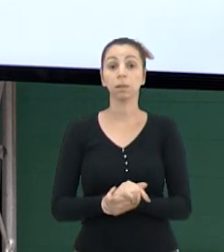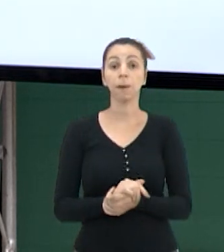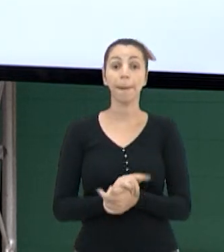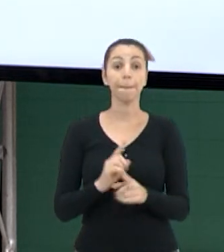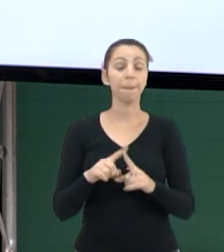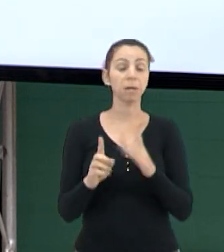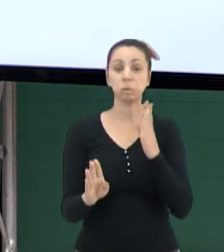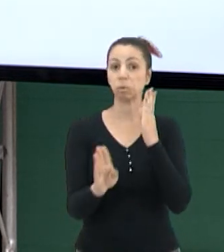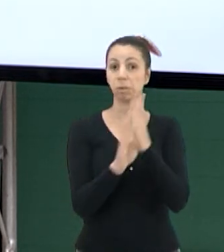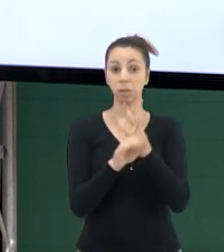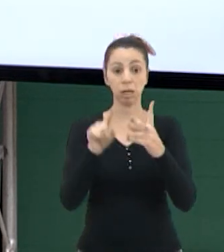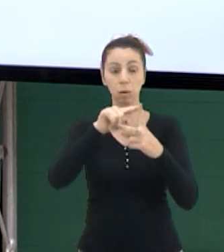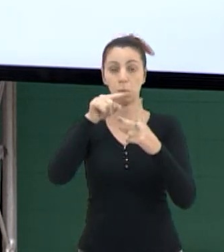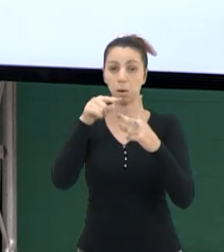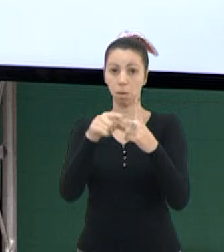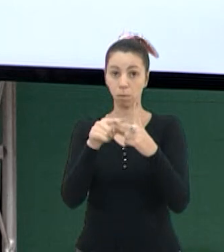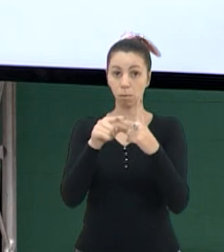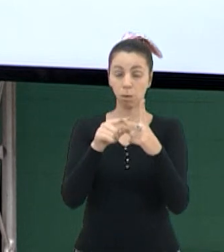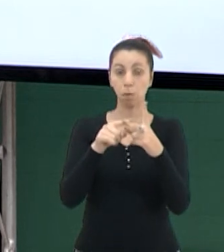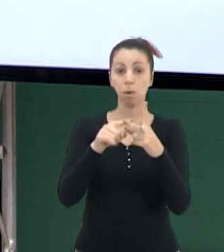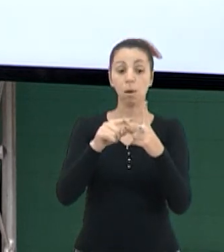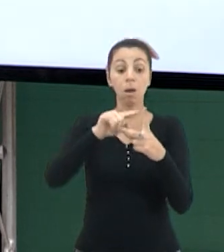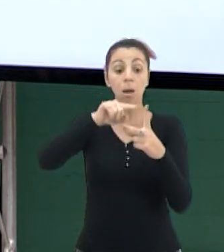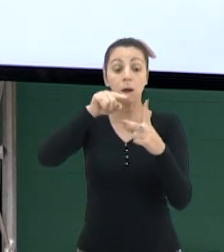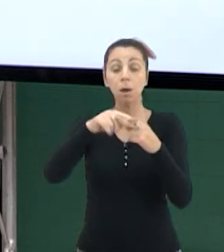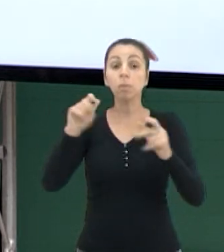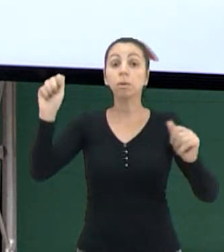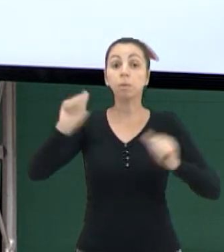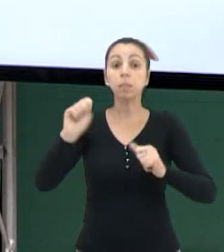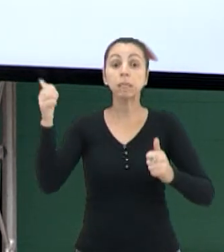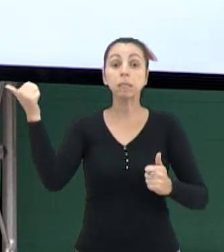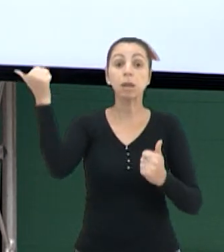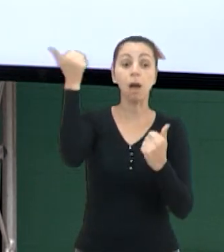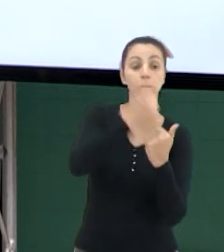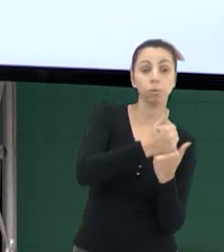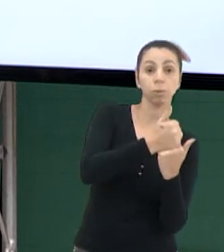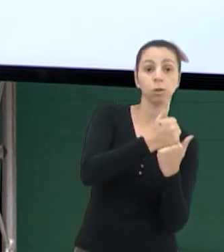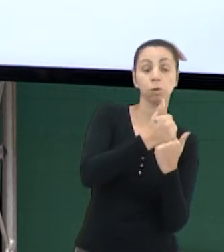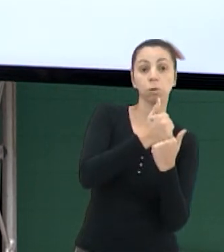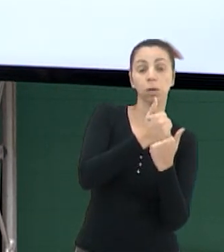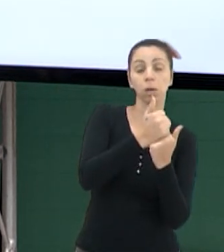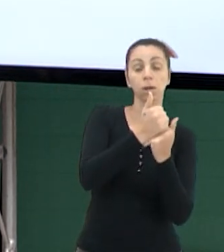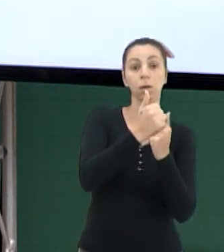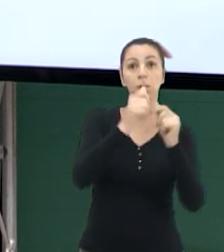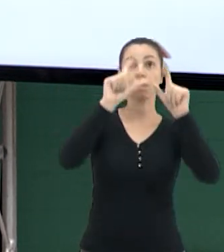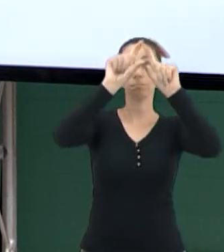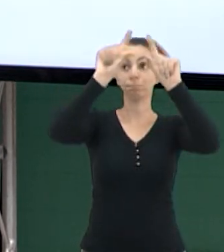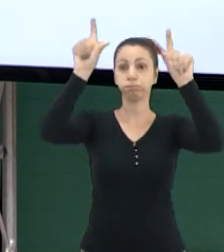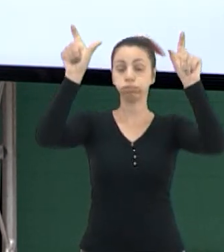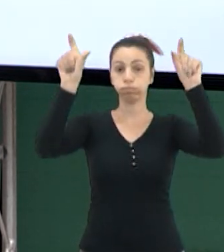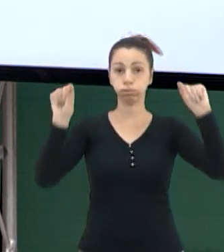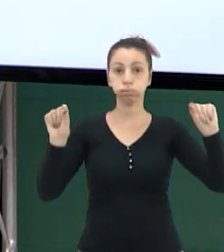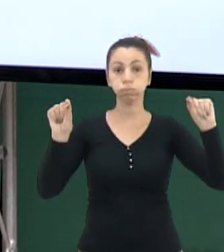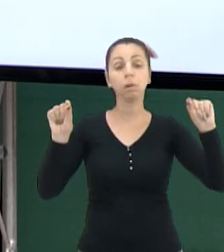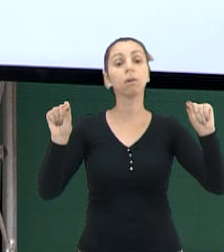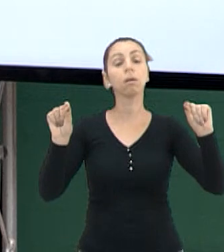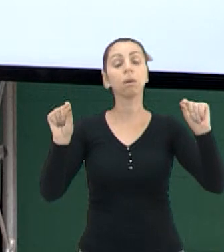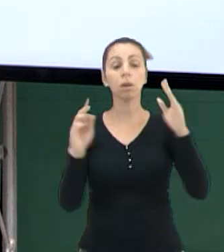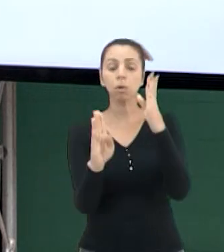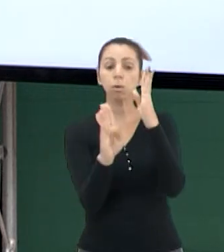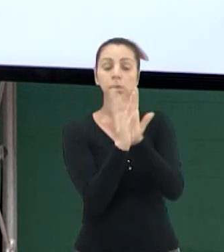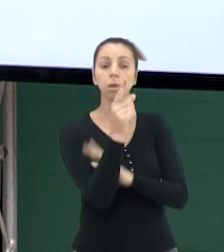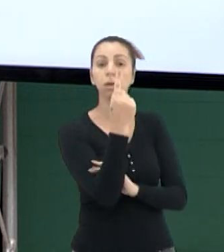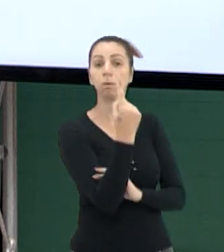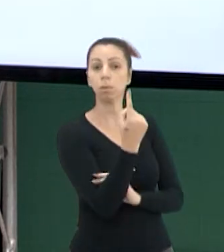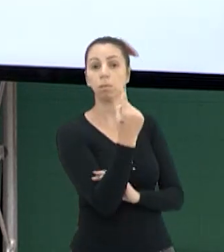do ângulo. O ângulo eu preciso substituir aonde ele está ali na expressão para achar o valor dele. Achei um,